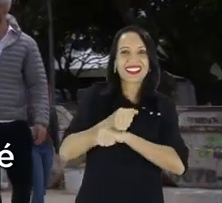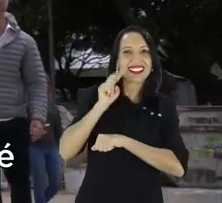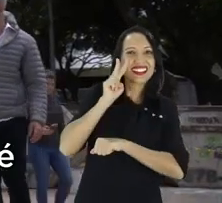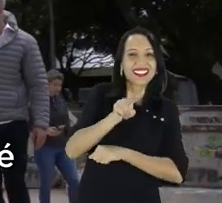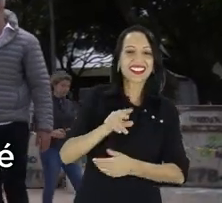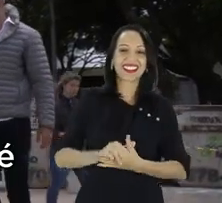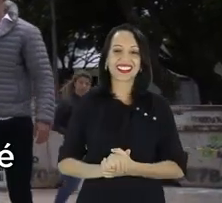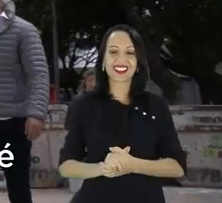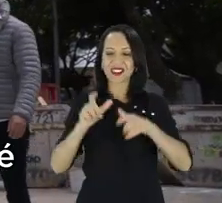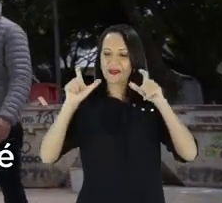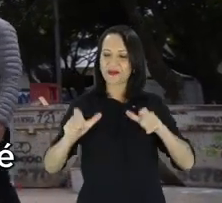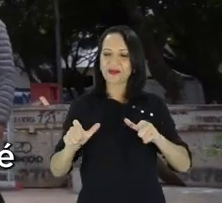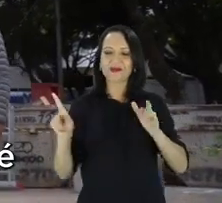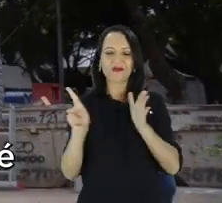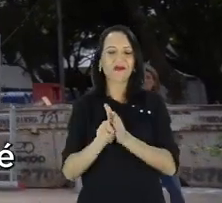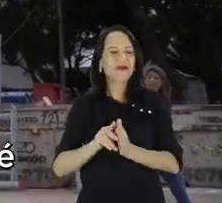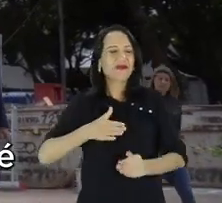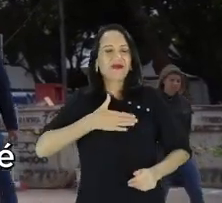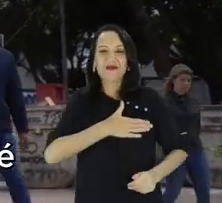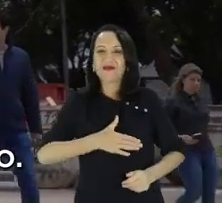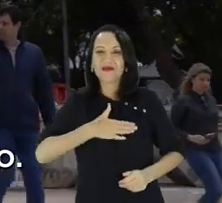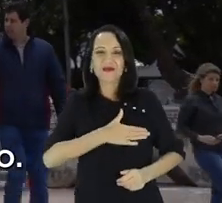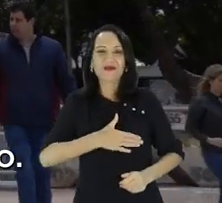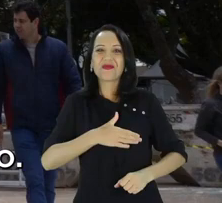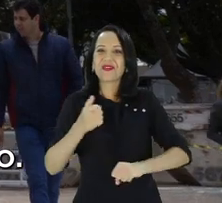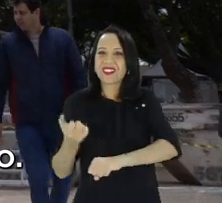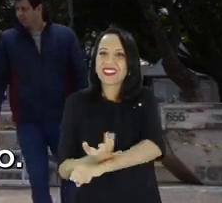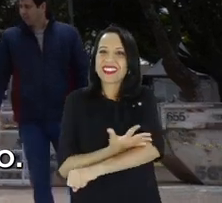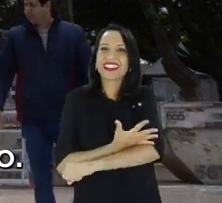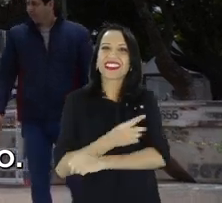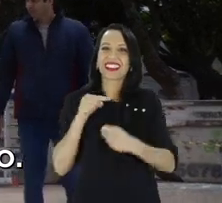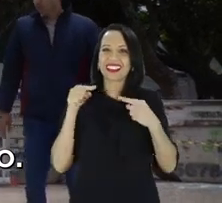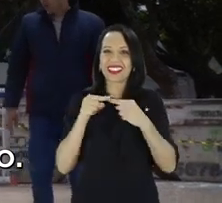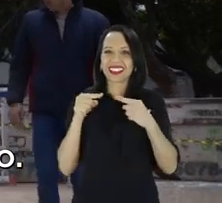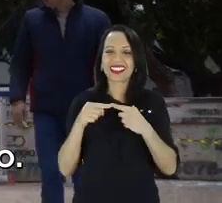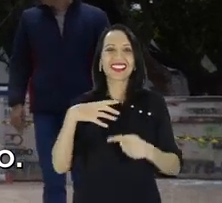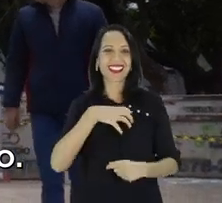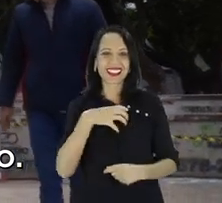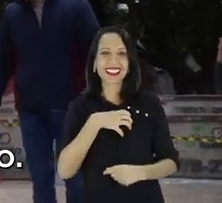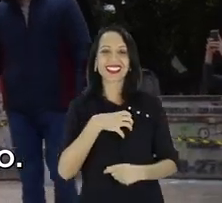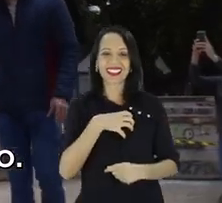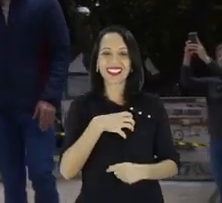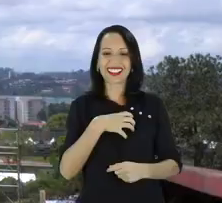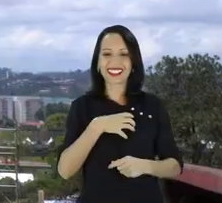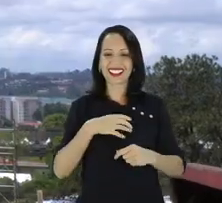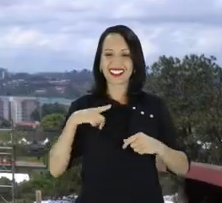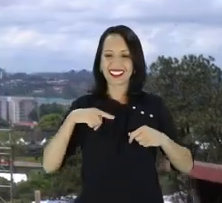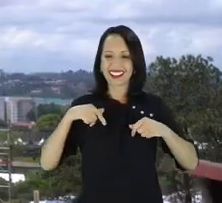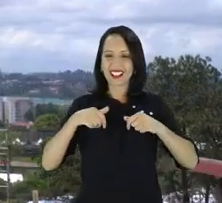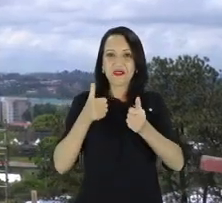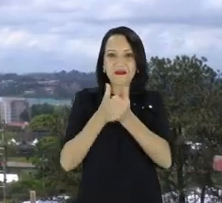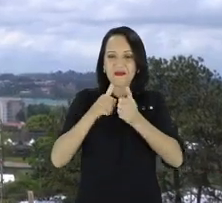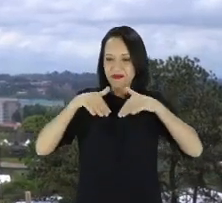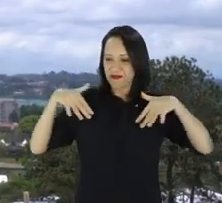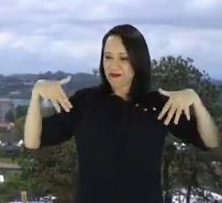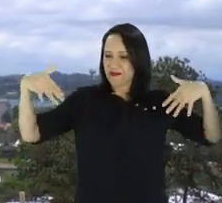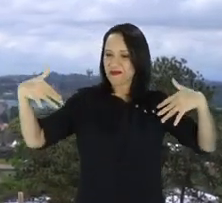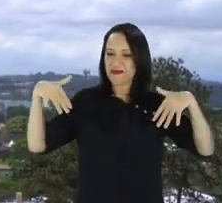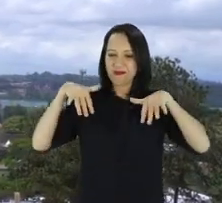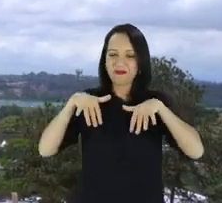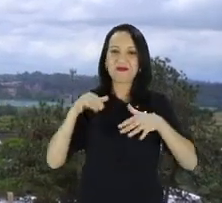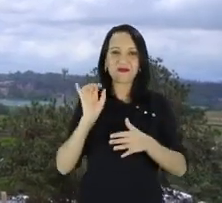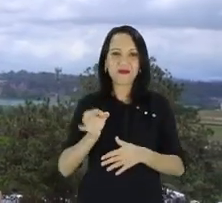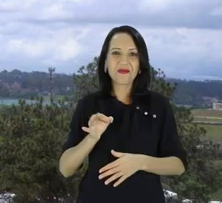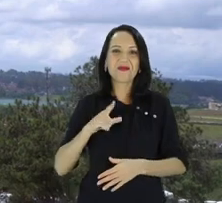no lugar que era o lugar que onde mais teve emoção né relacionado a ele que são as arquibancadas mesmo e eu